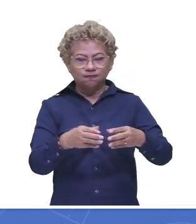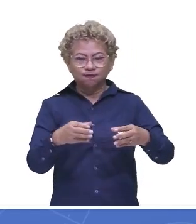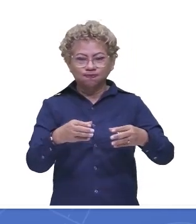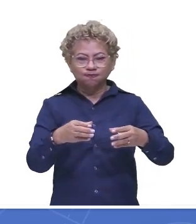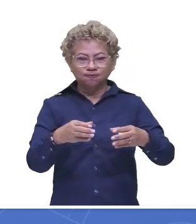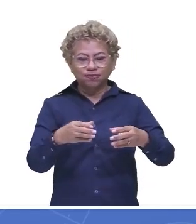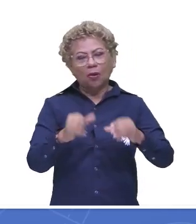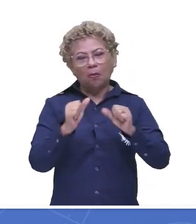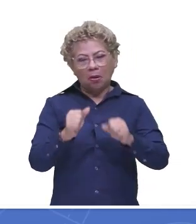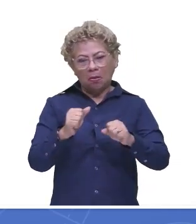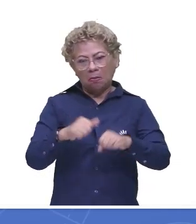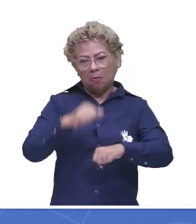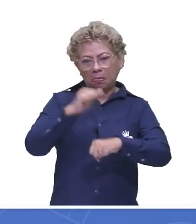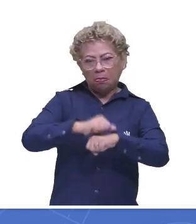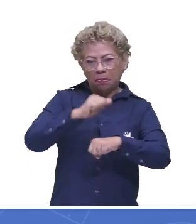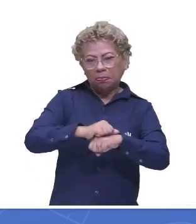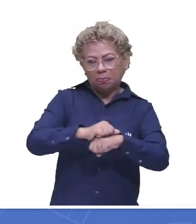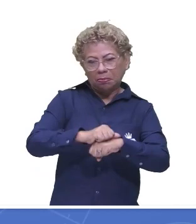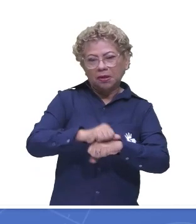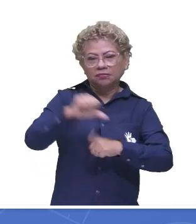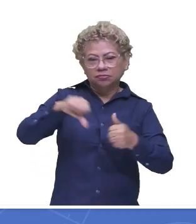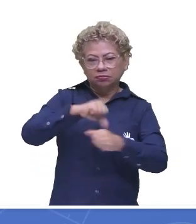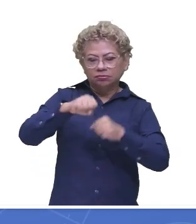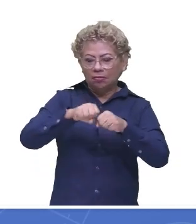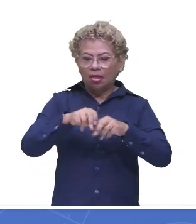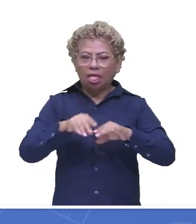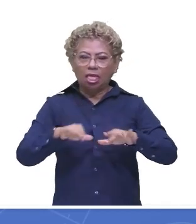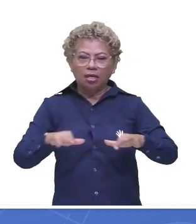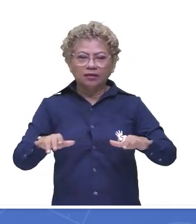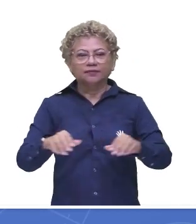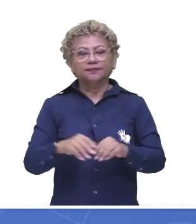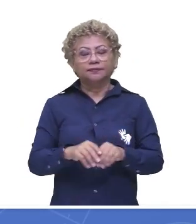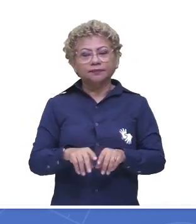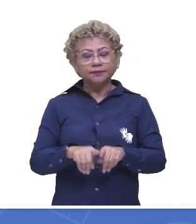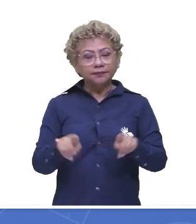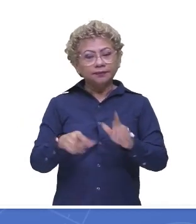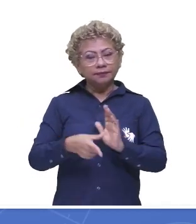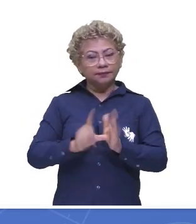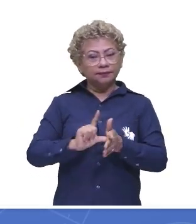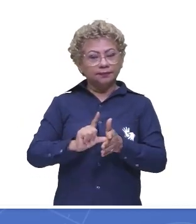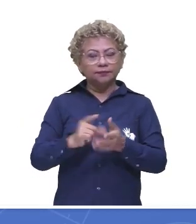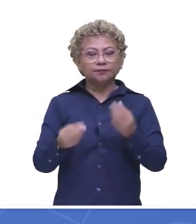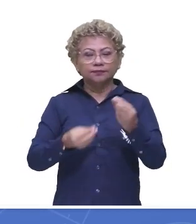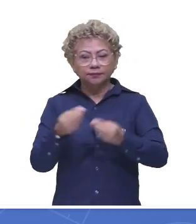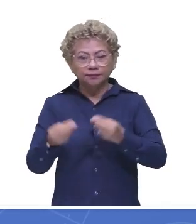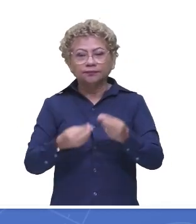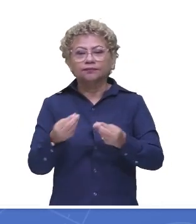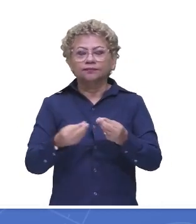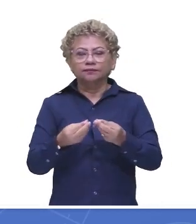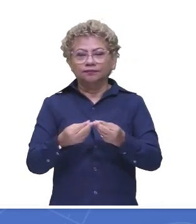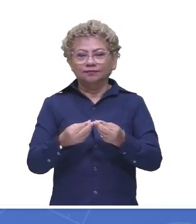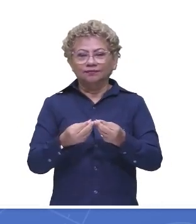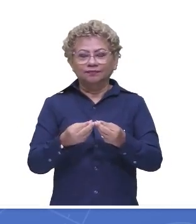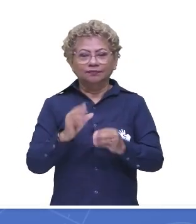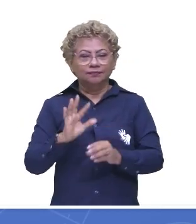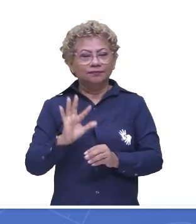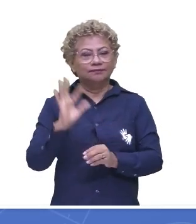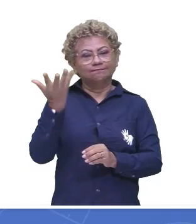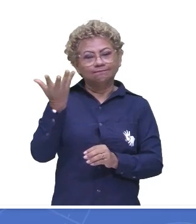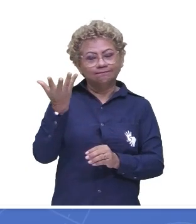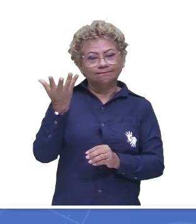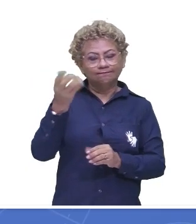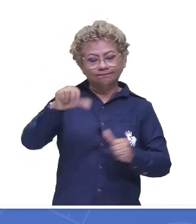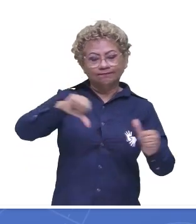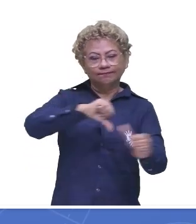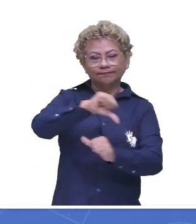tem variação de temperatura. Beleza? Só que antes disso, nós temos que saber como é que o corpo muda, né, de estado físico.